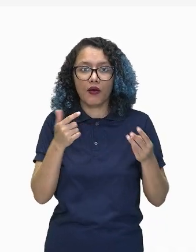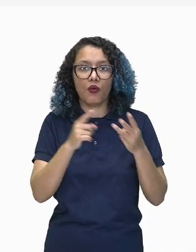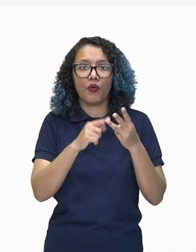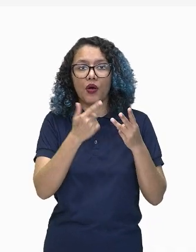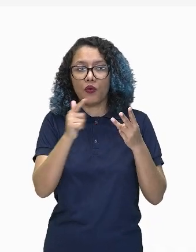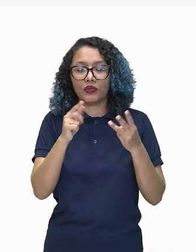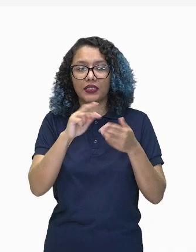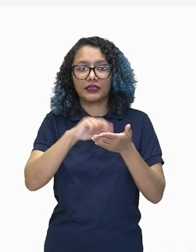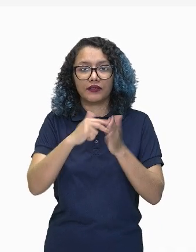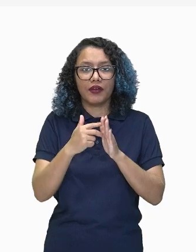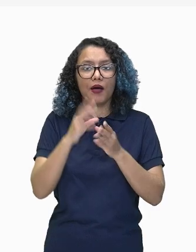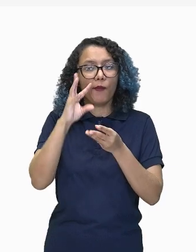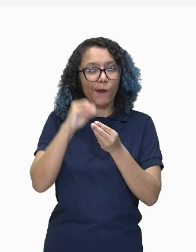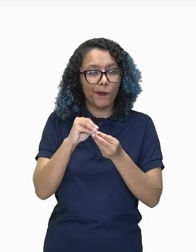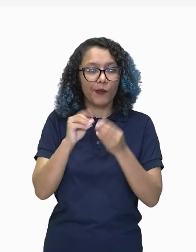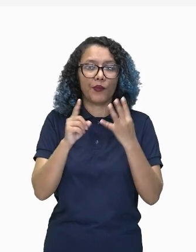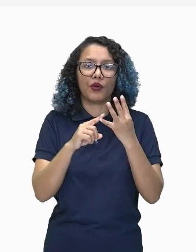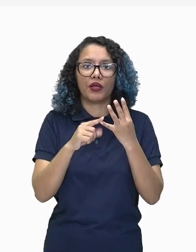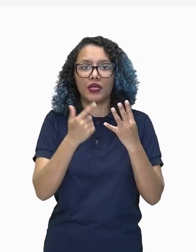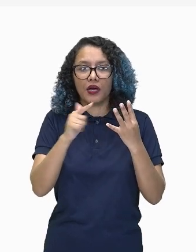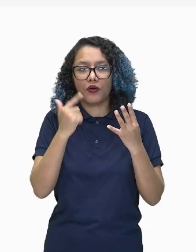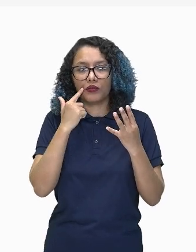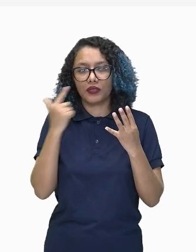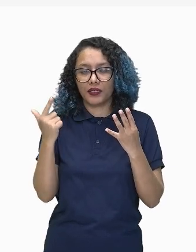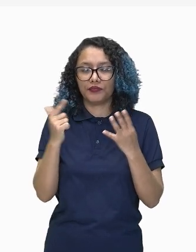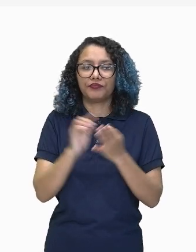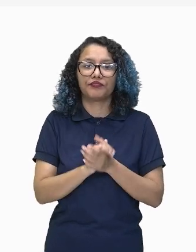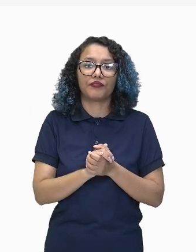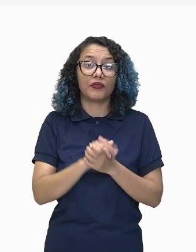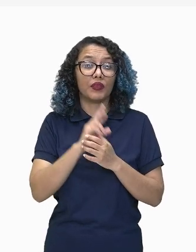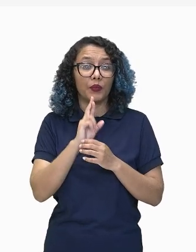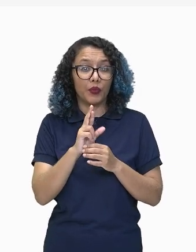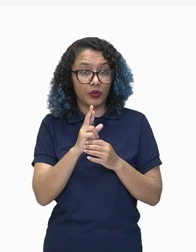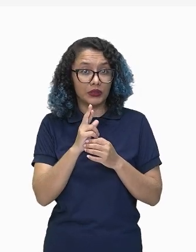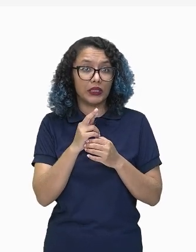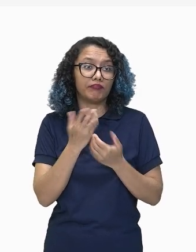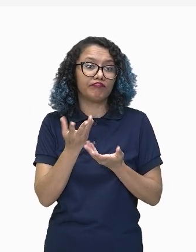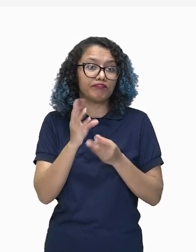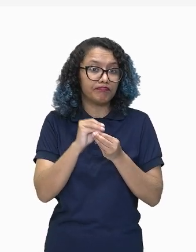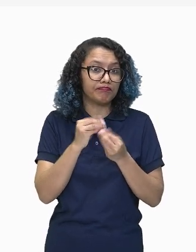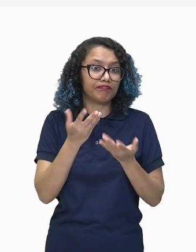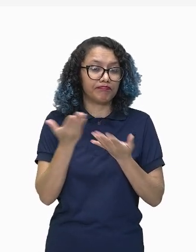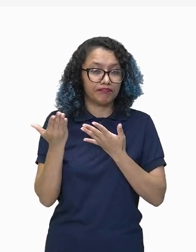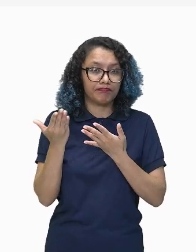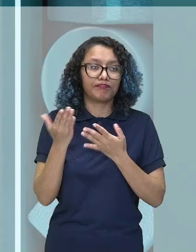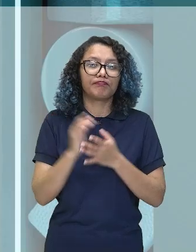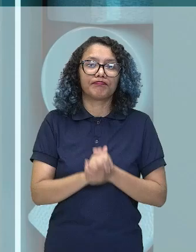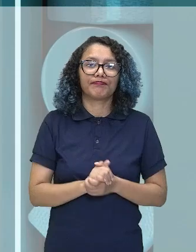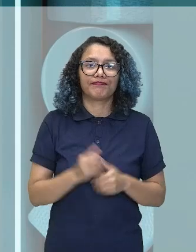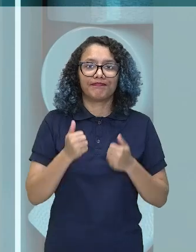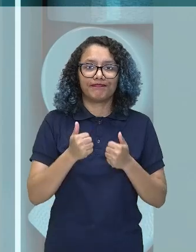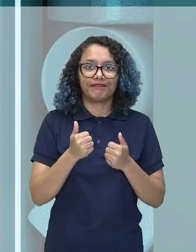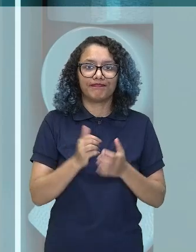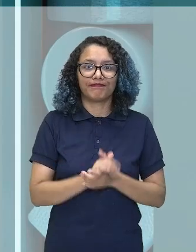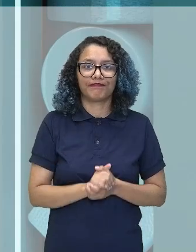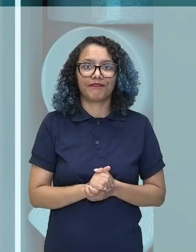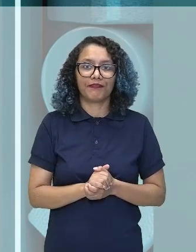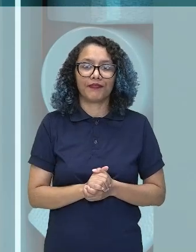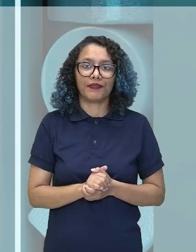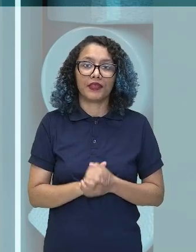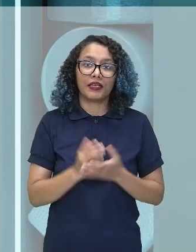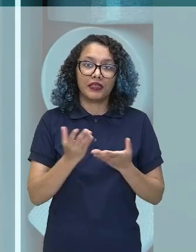therefore, que significa portanto, as a result, que significa como resultado. Muito bem, então